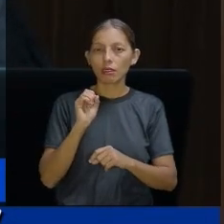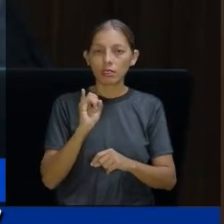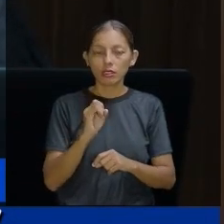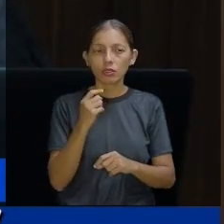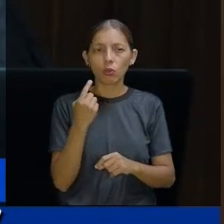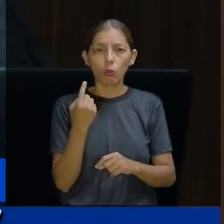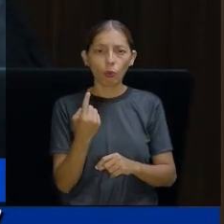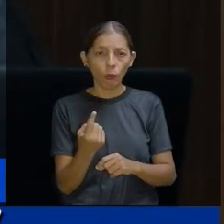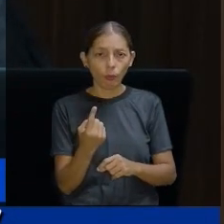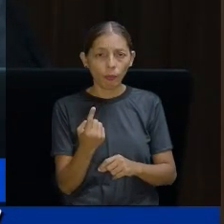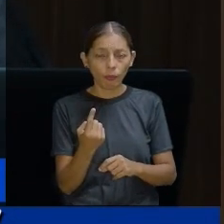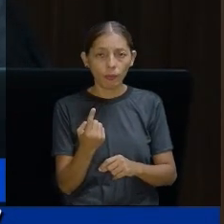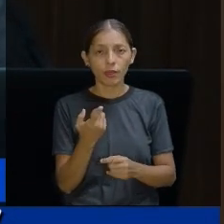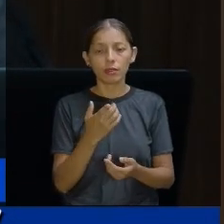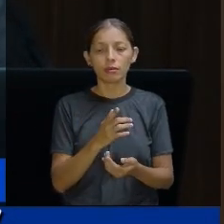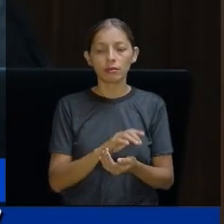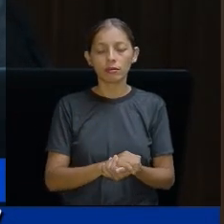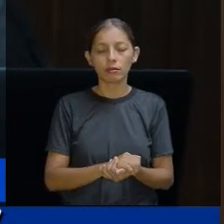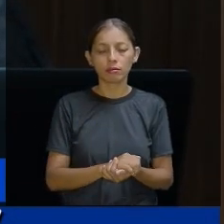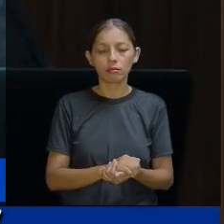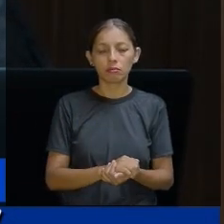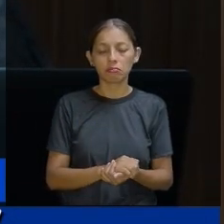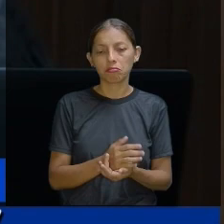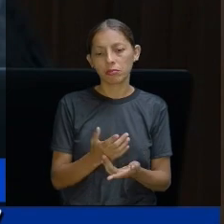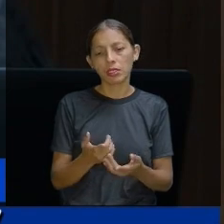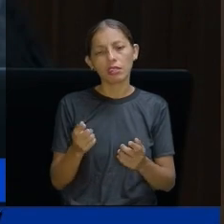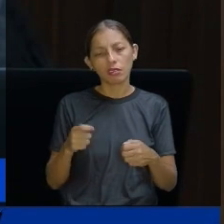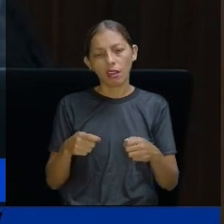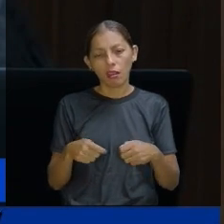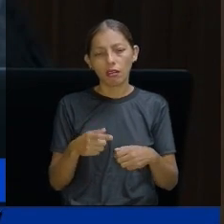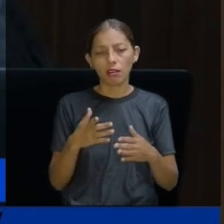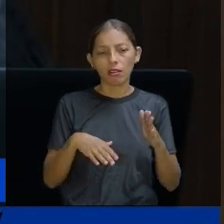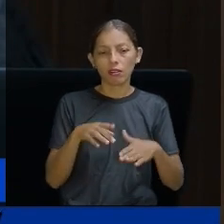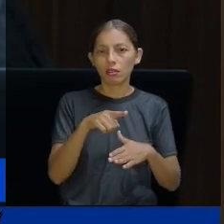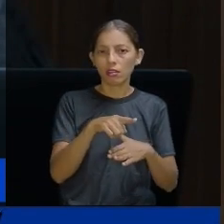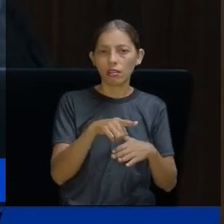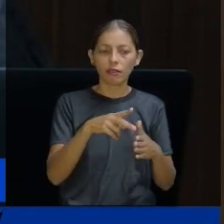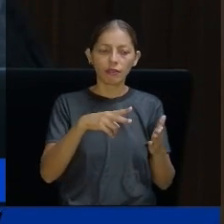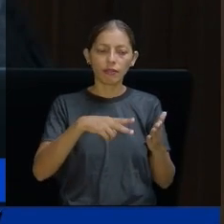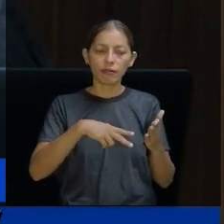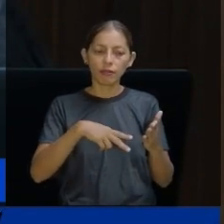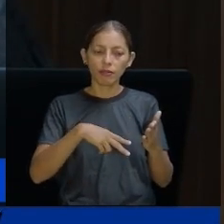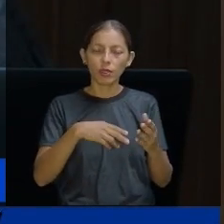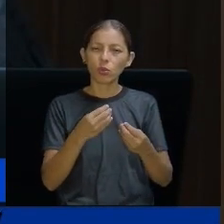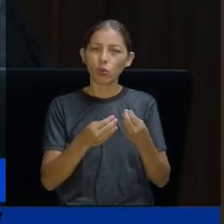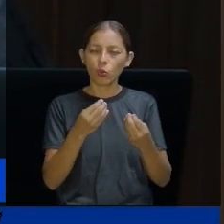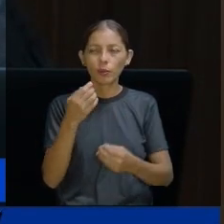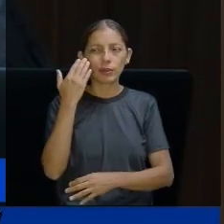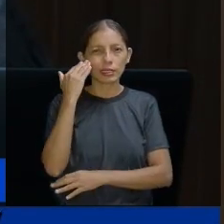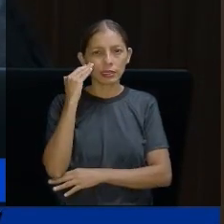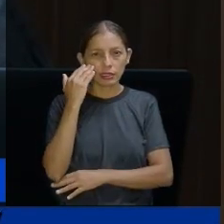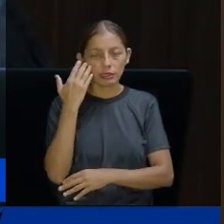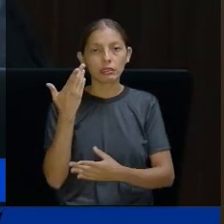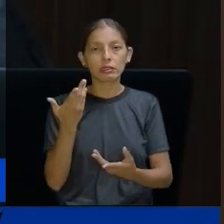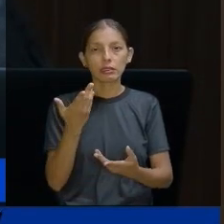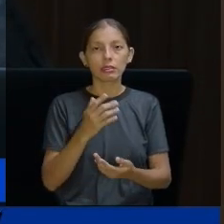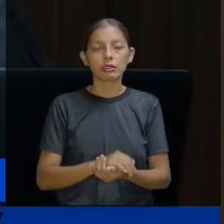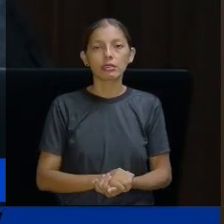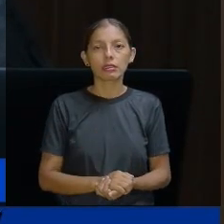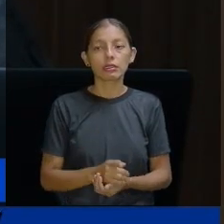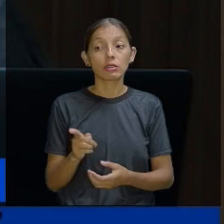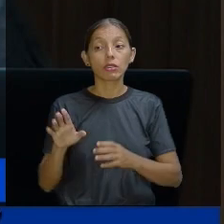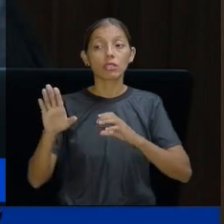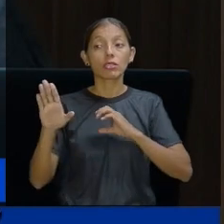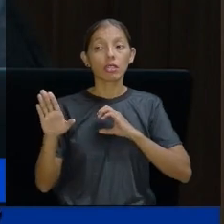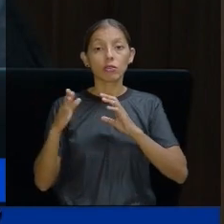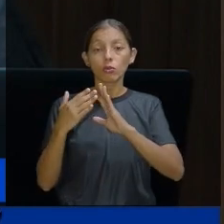a possibilidade de realmente ter algo relevante, que, para não cercear a defesa,